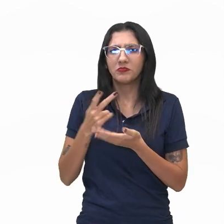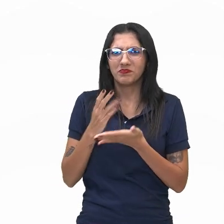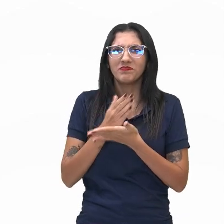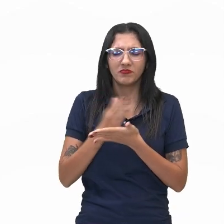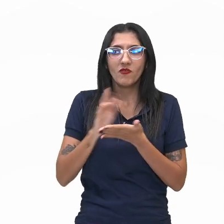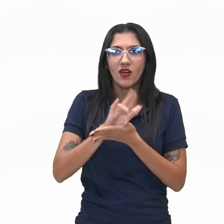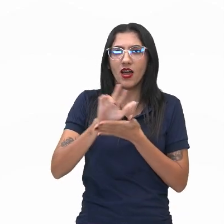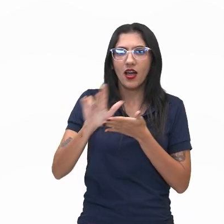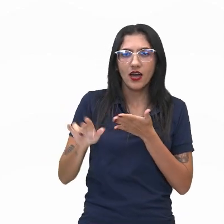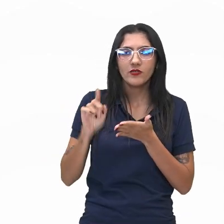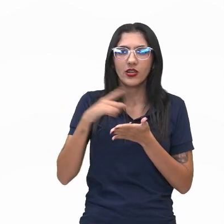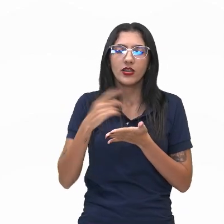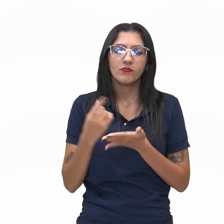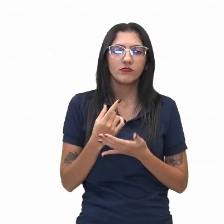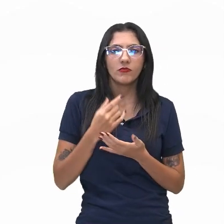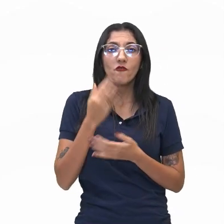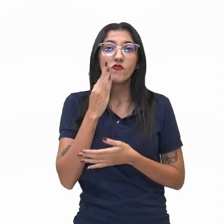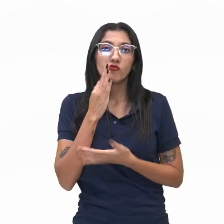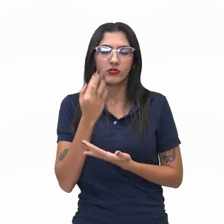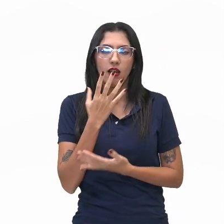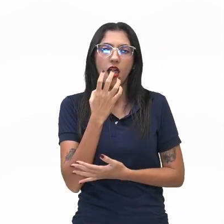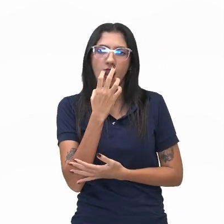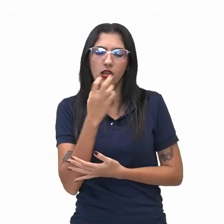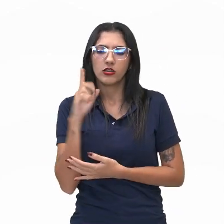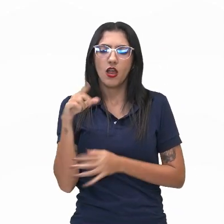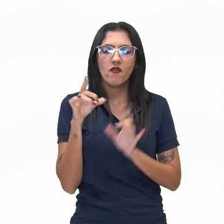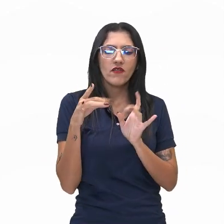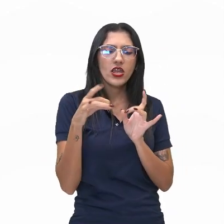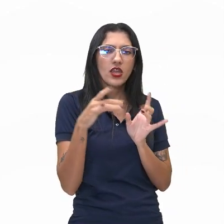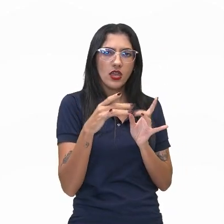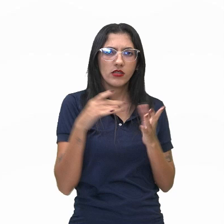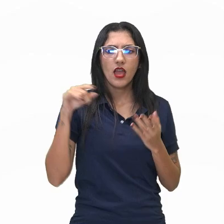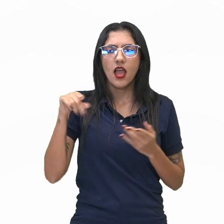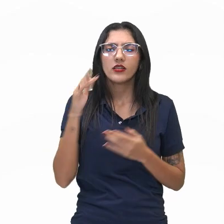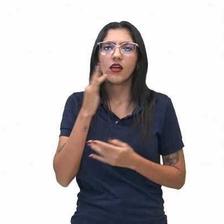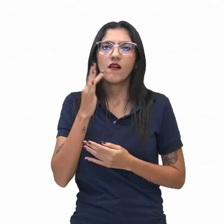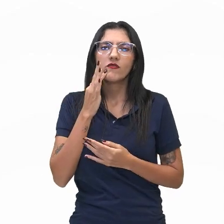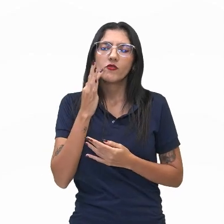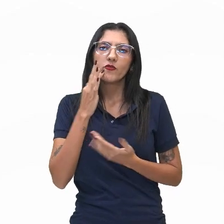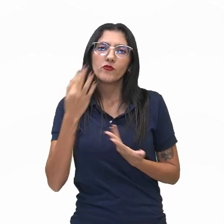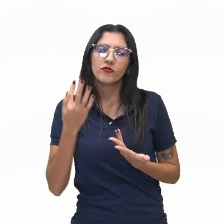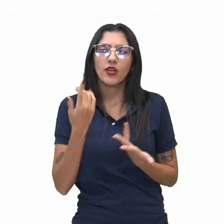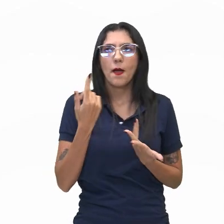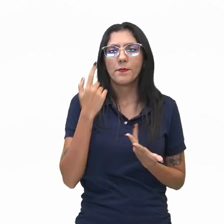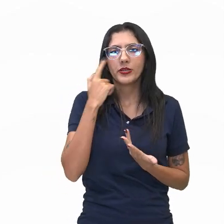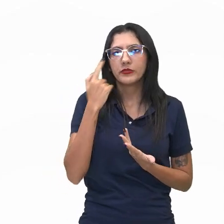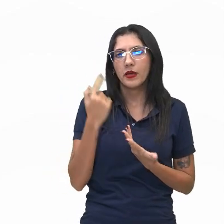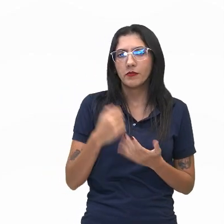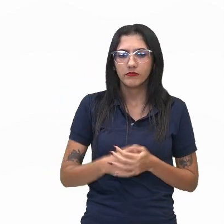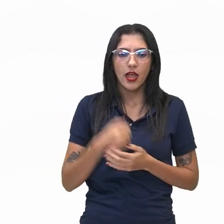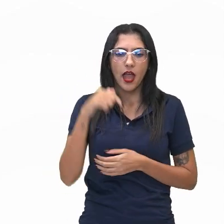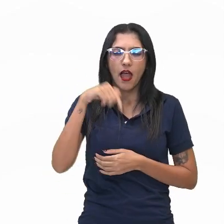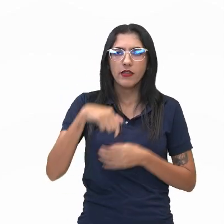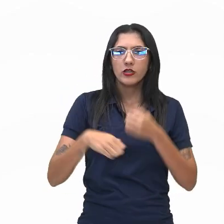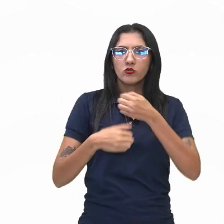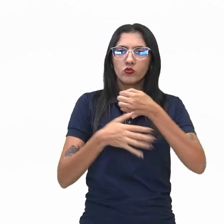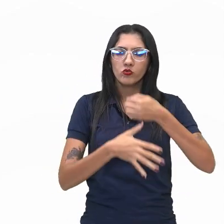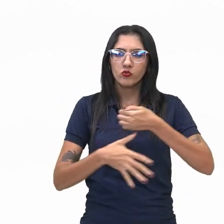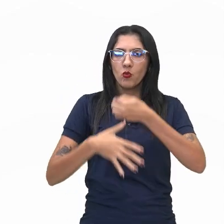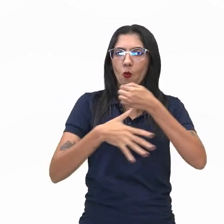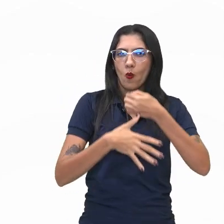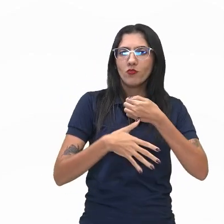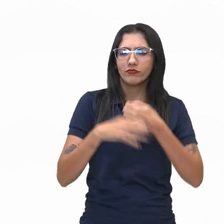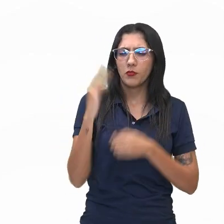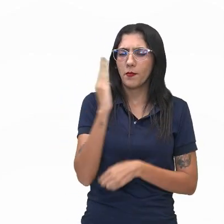países que vendem laranja, por exemplo, né? Essas laranjas, vamos pegar aqui na América do Sul, o Brasil,